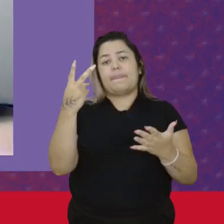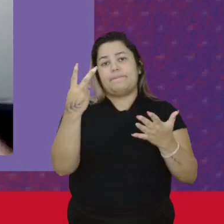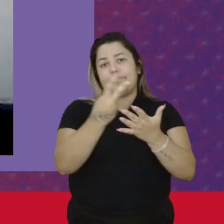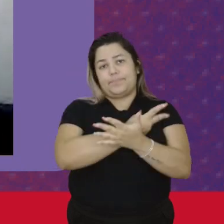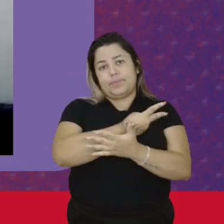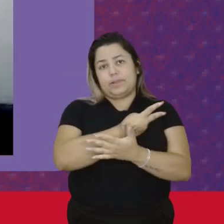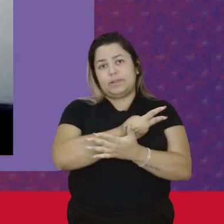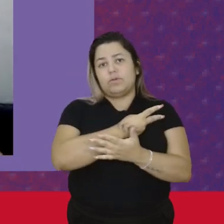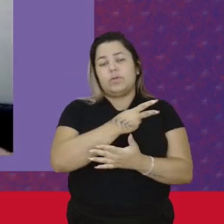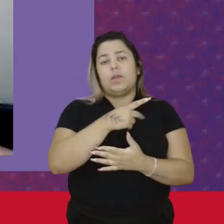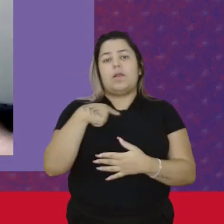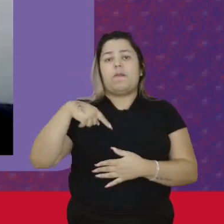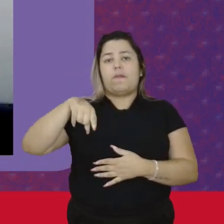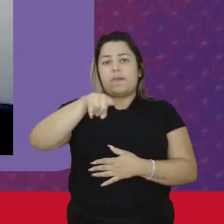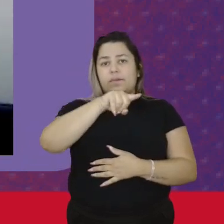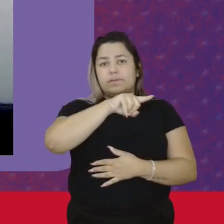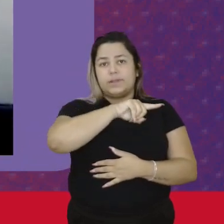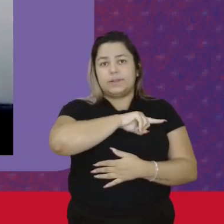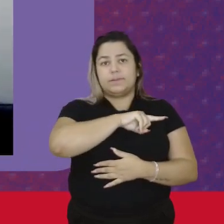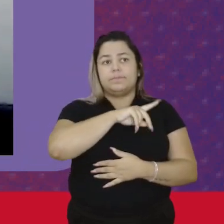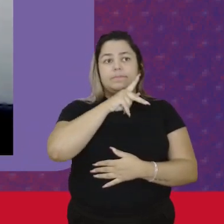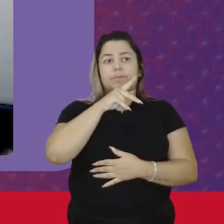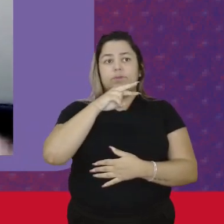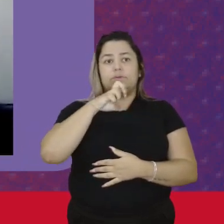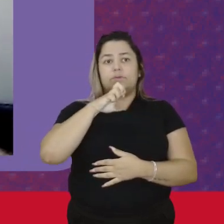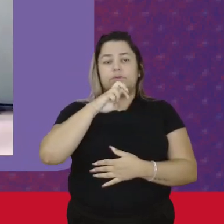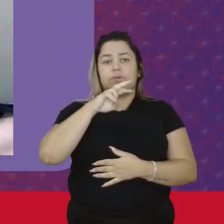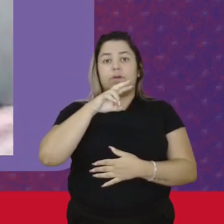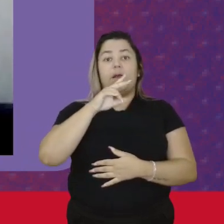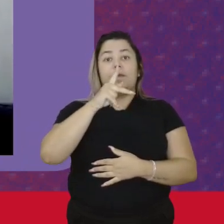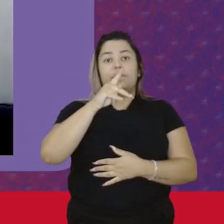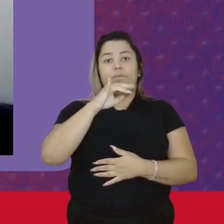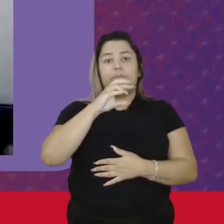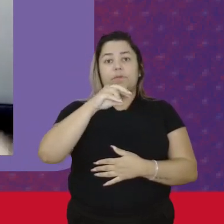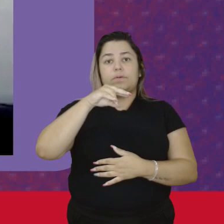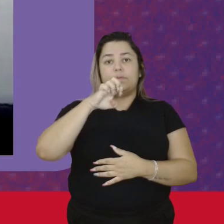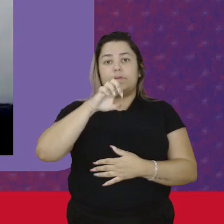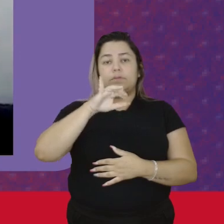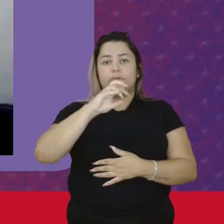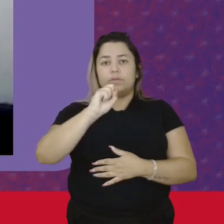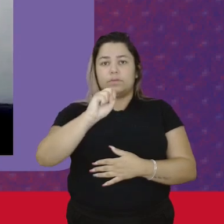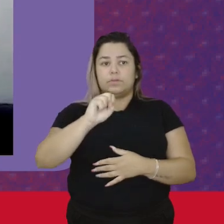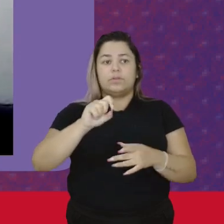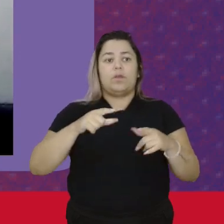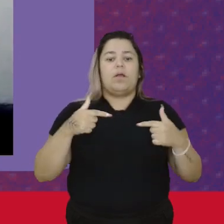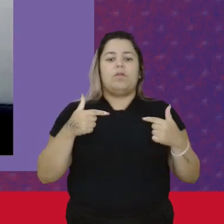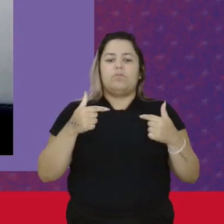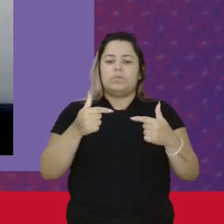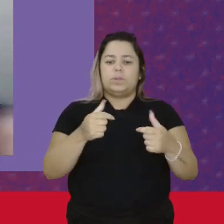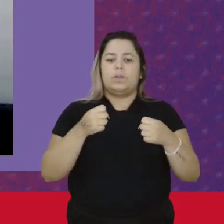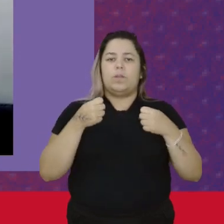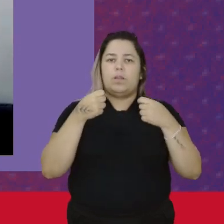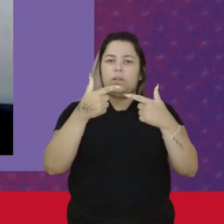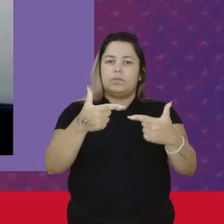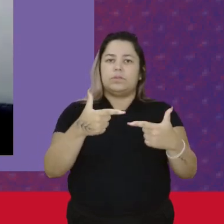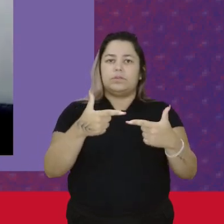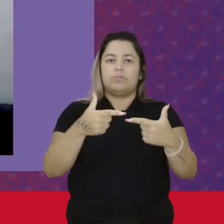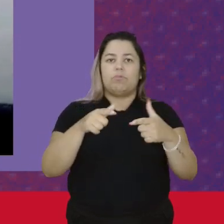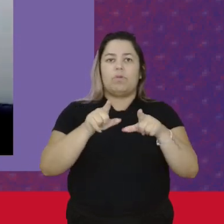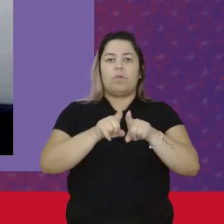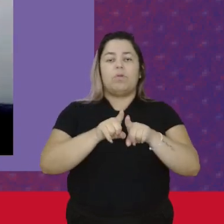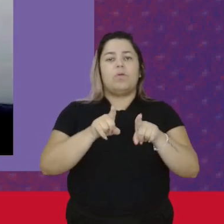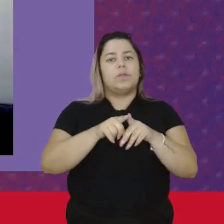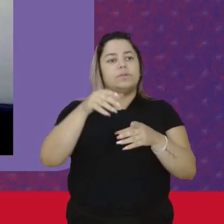as nossas pioneiras, digamos, e aquelas que estavam na luta pelos direitos das mulheres de